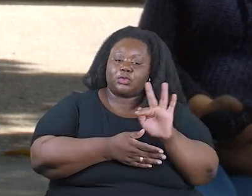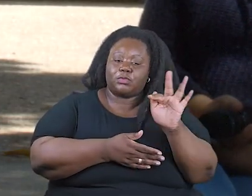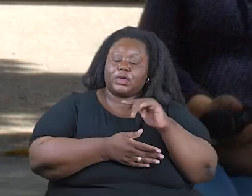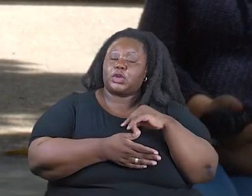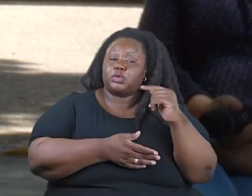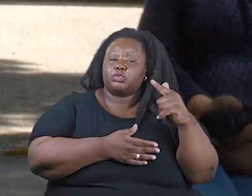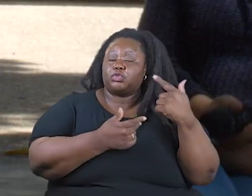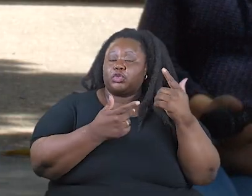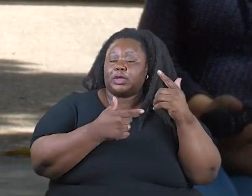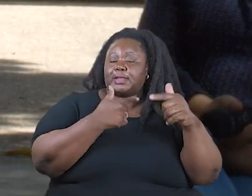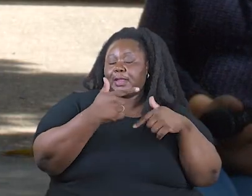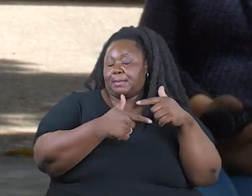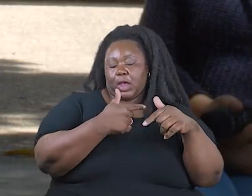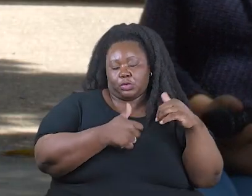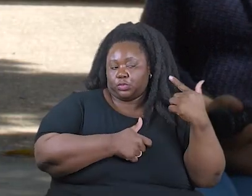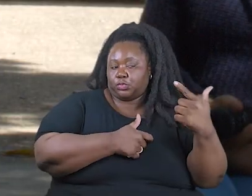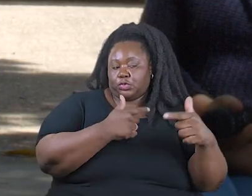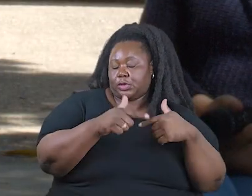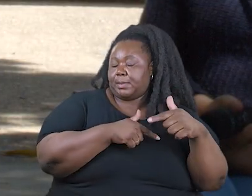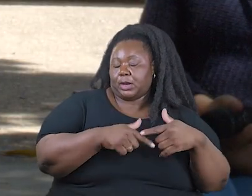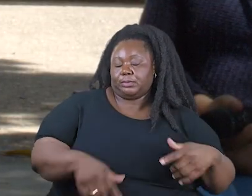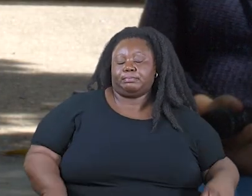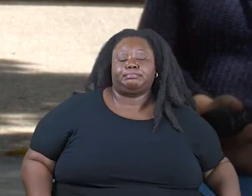universitário estavam desempregadas.